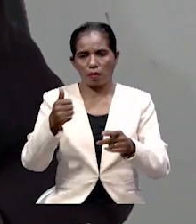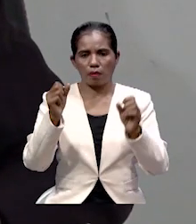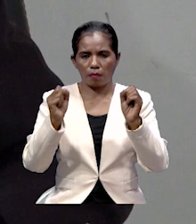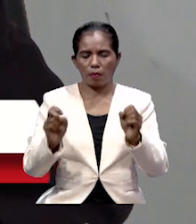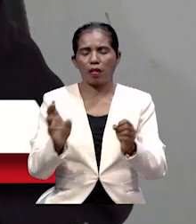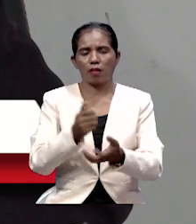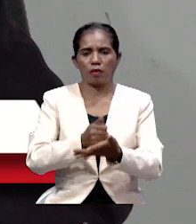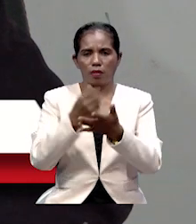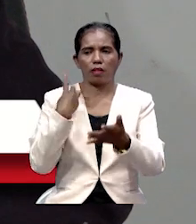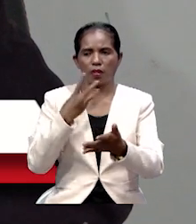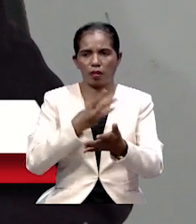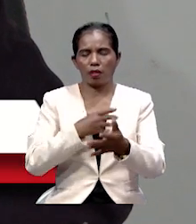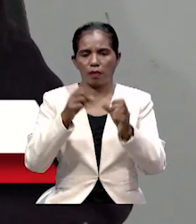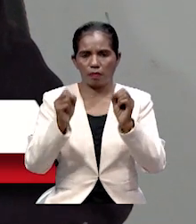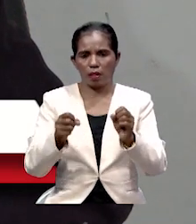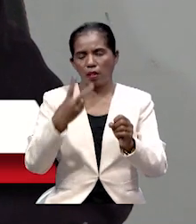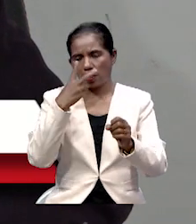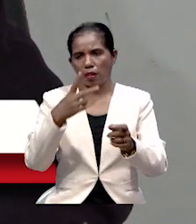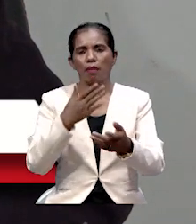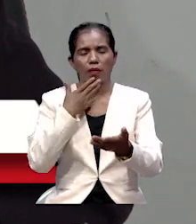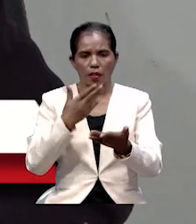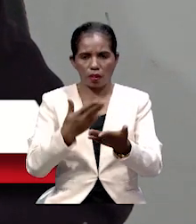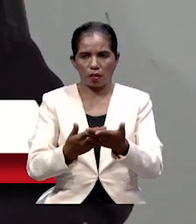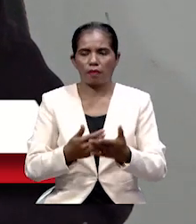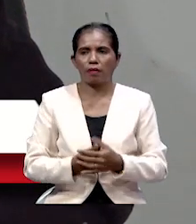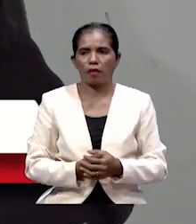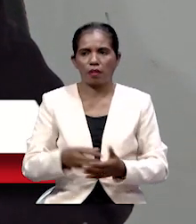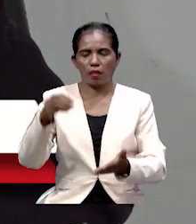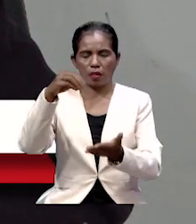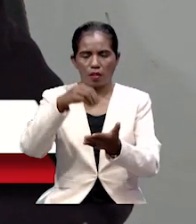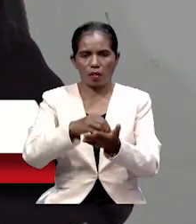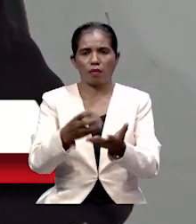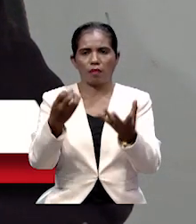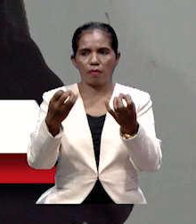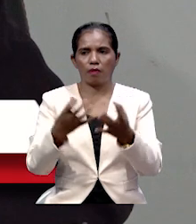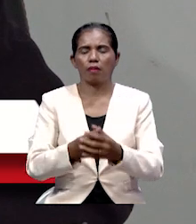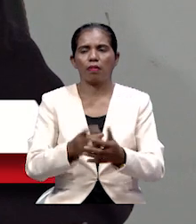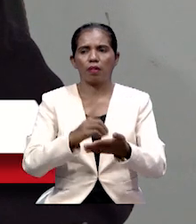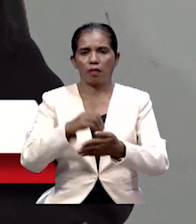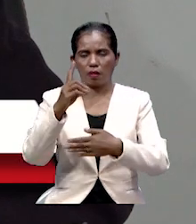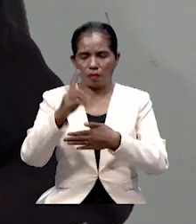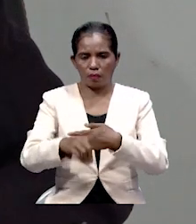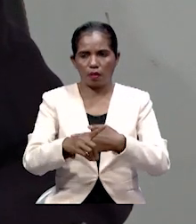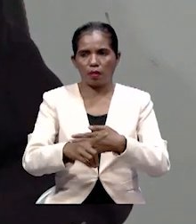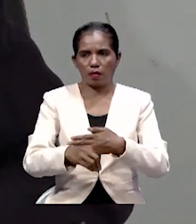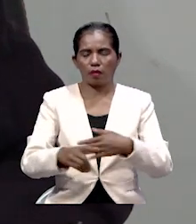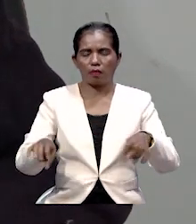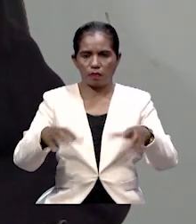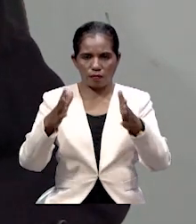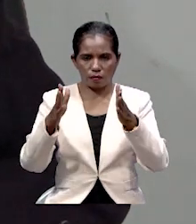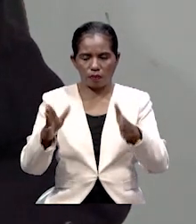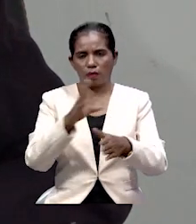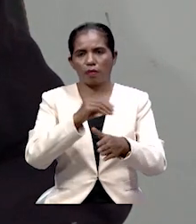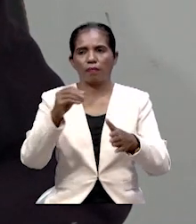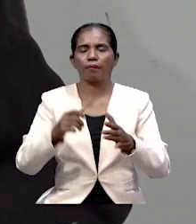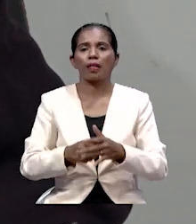Ita bel hal politika manufaktur ini bel dia, mas bel saya alternativa. No investe ma kas ba iya desumen ke rekursu manus tanto formal no informal.